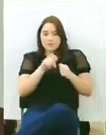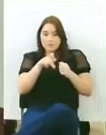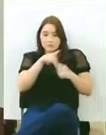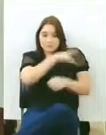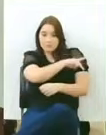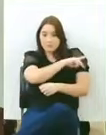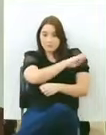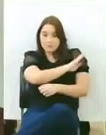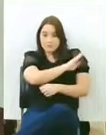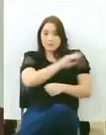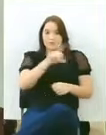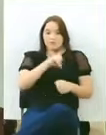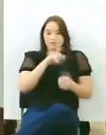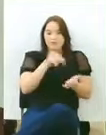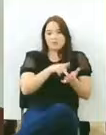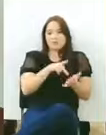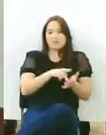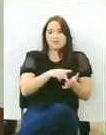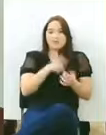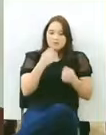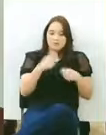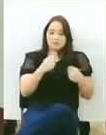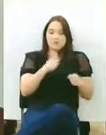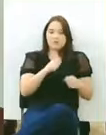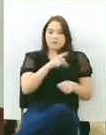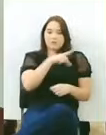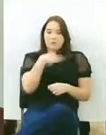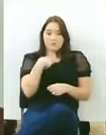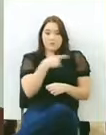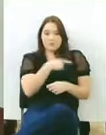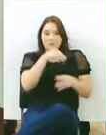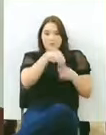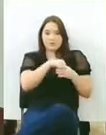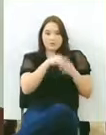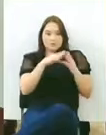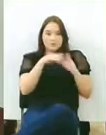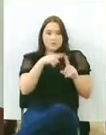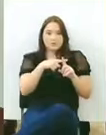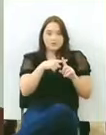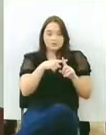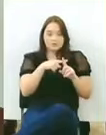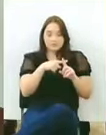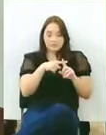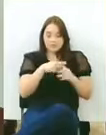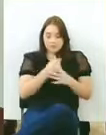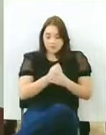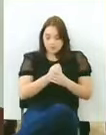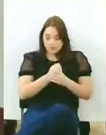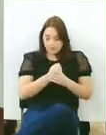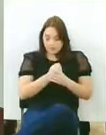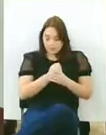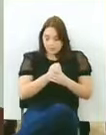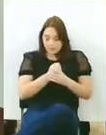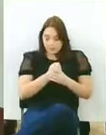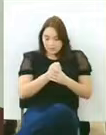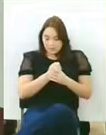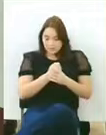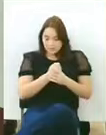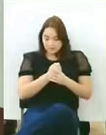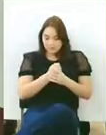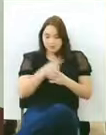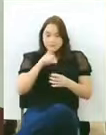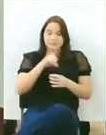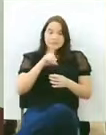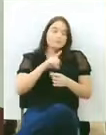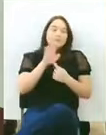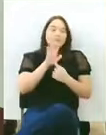presbíteros é que eles sejam, de fato, pastores para a igreja. E ele apresenta aqui três